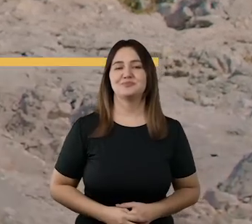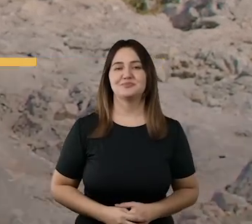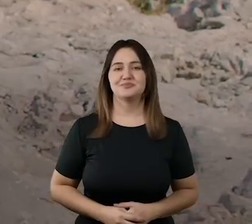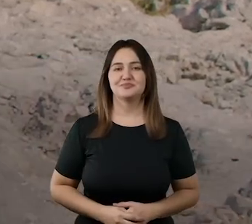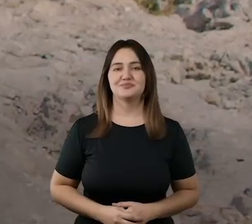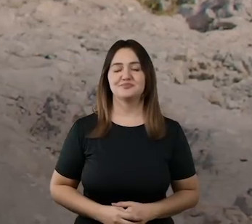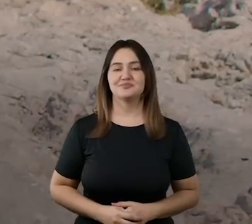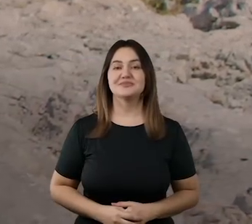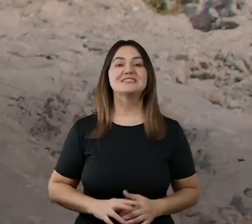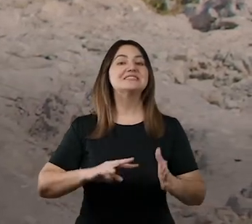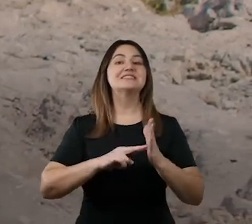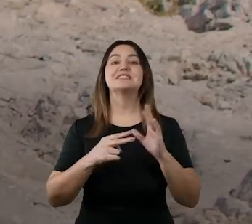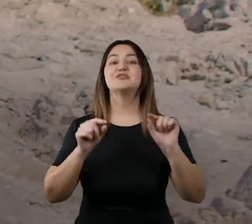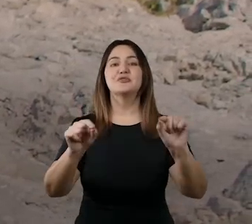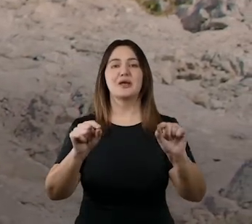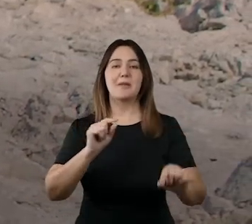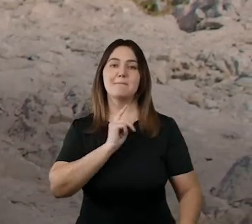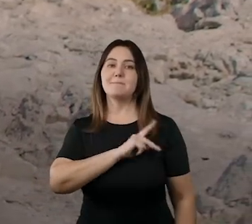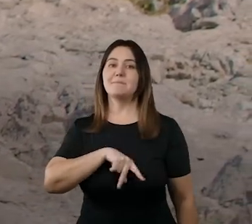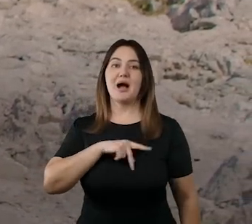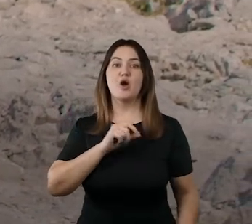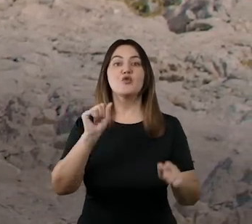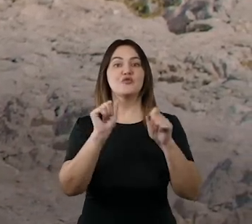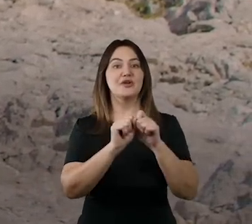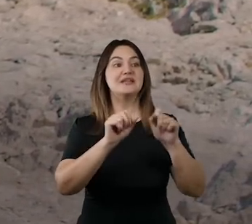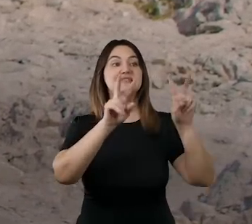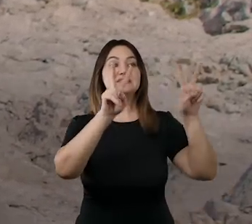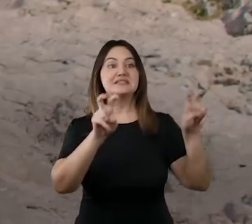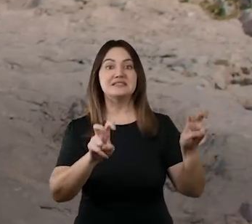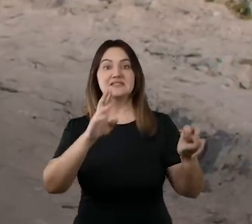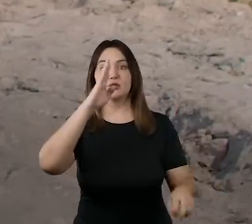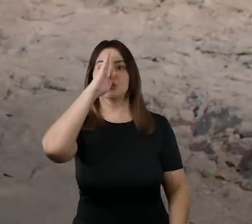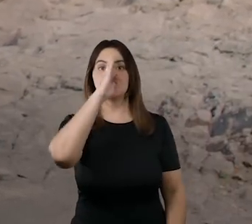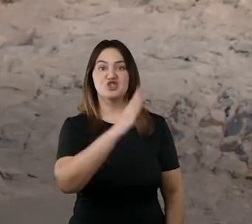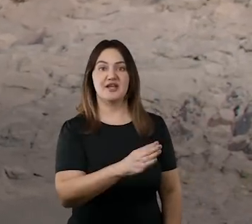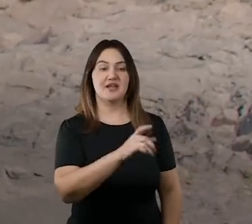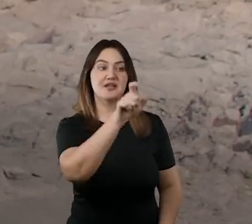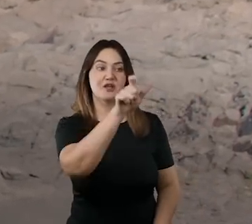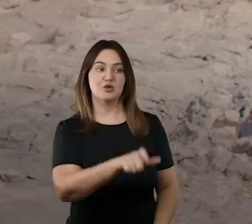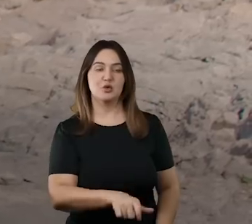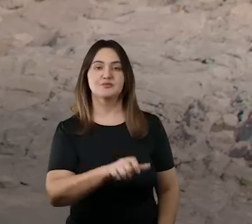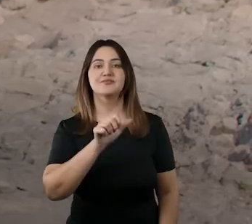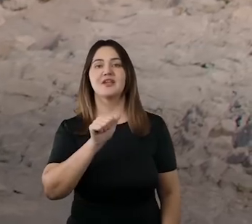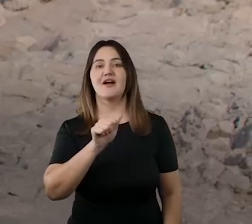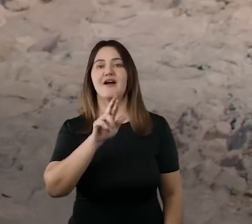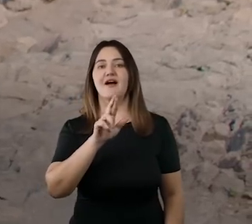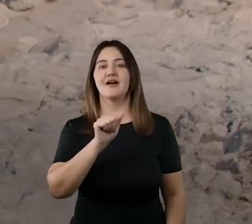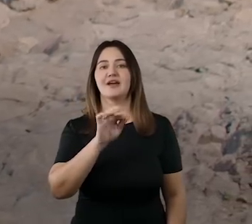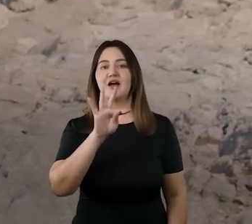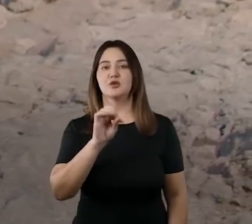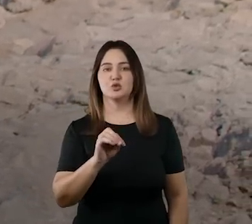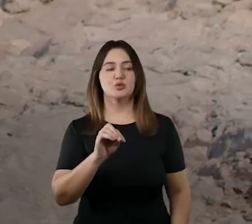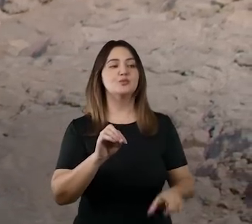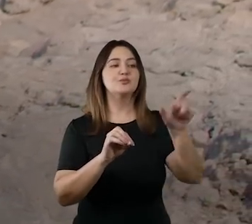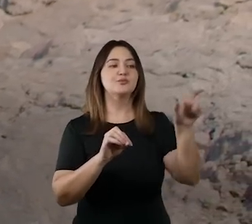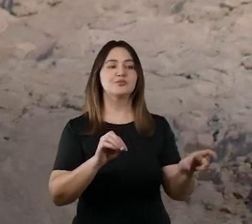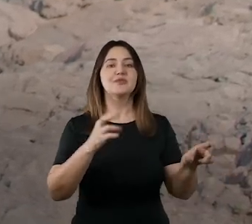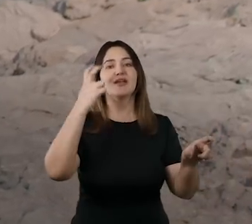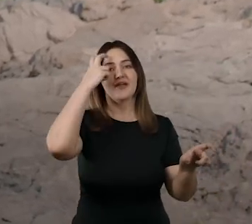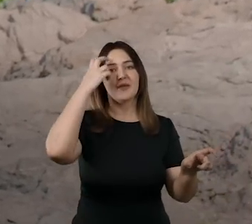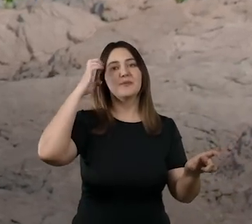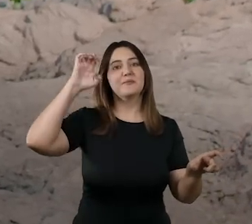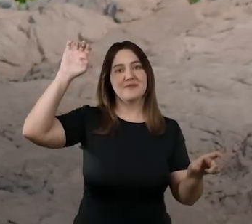dizem que aqui Paulo fez citação direta de 2 autores do mundo grego, Arato e Epimênides, o